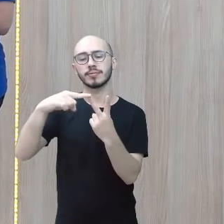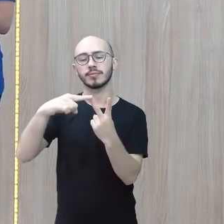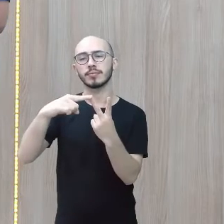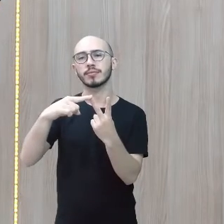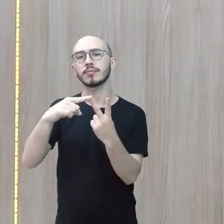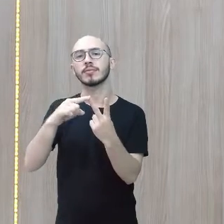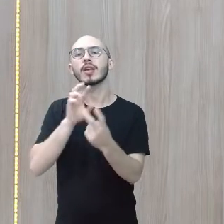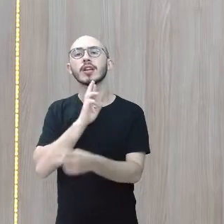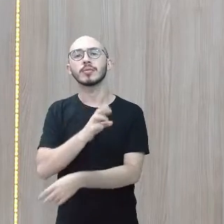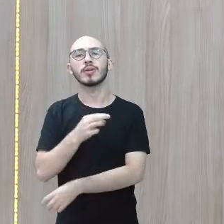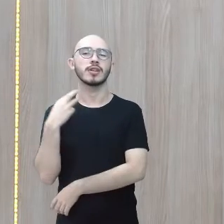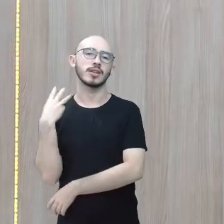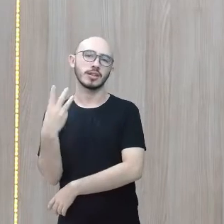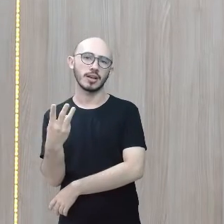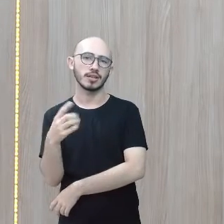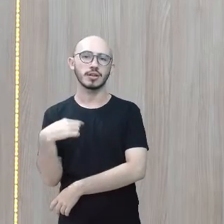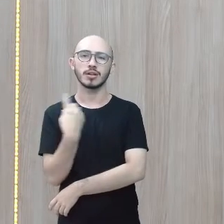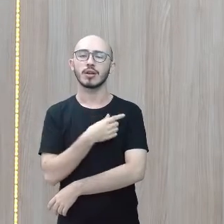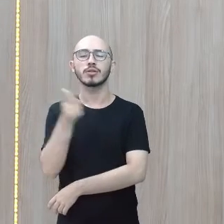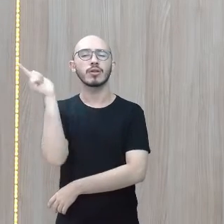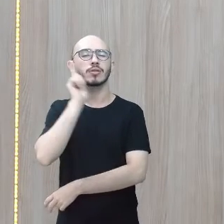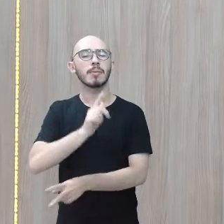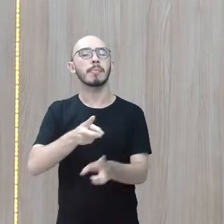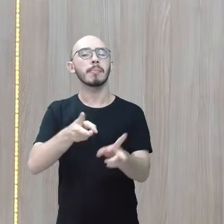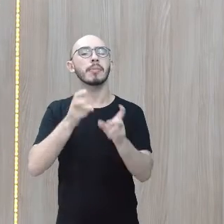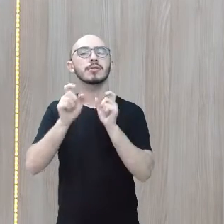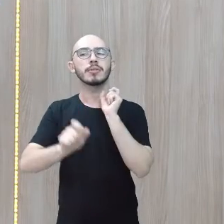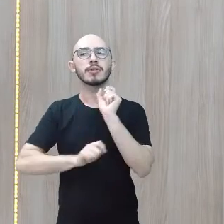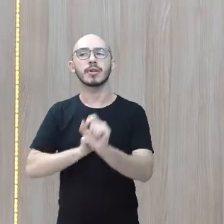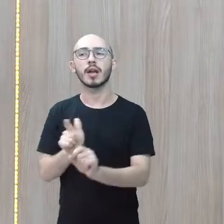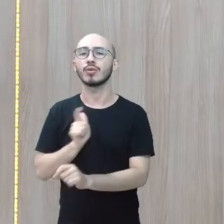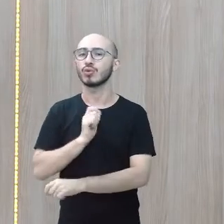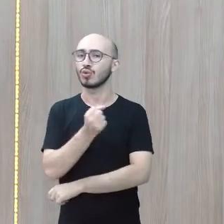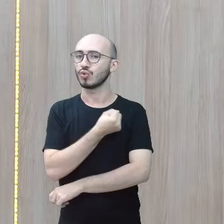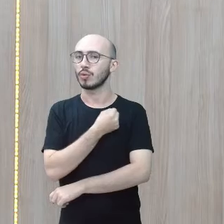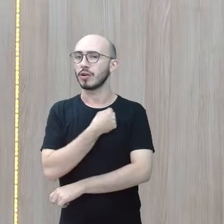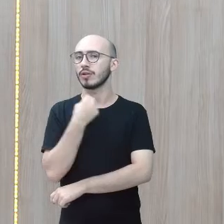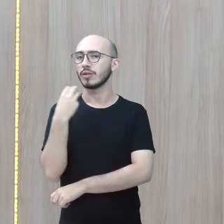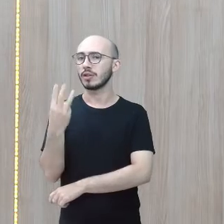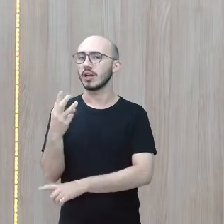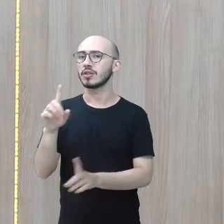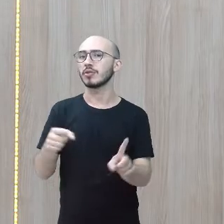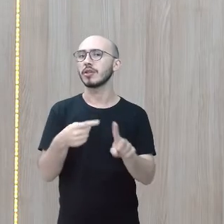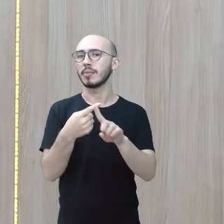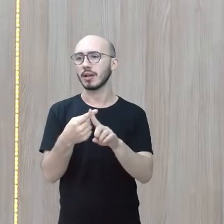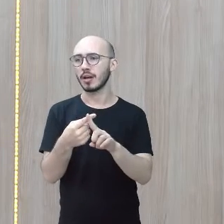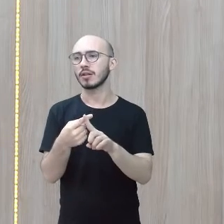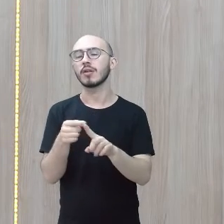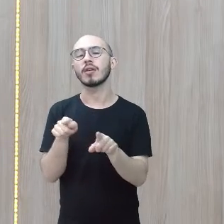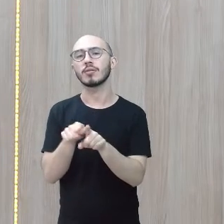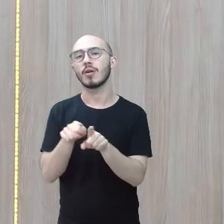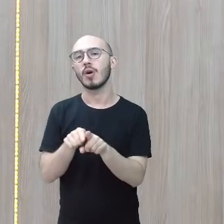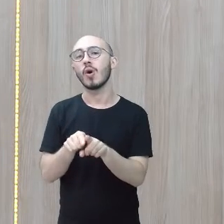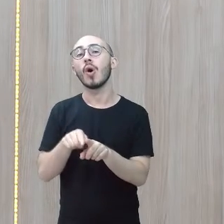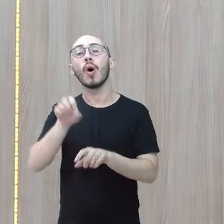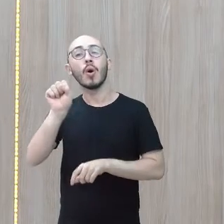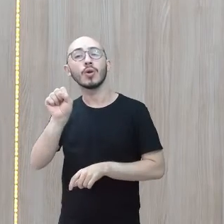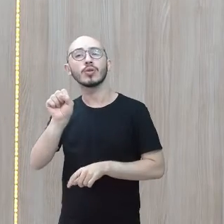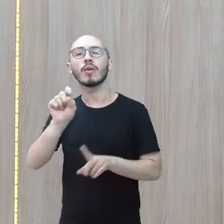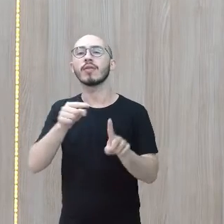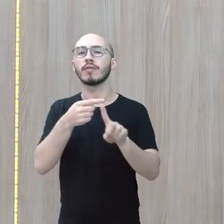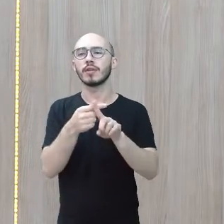a 3, porque a gente conseguiu perceber que o 3 multiplicado por ele mesmo 8 vezes vai